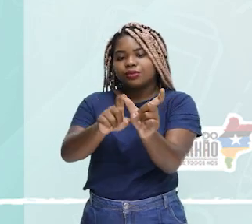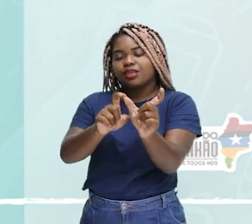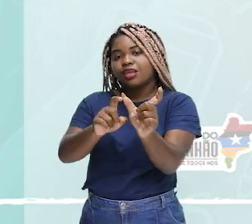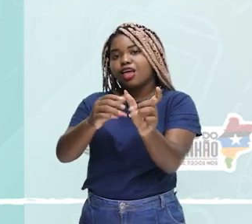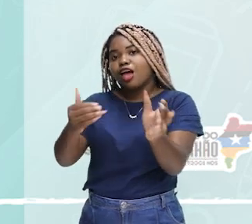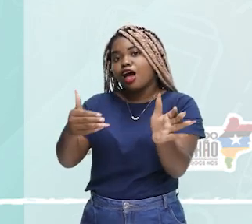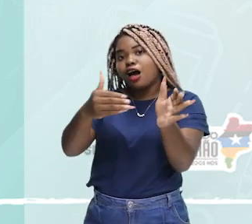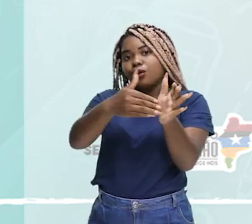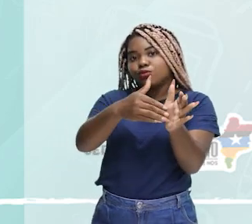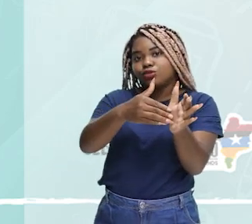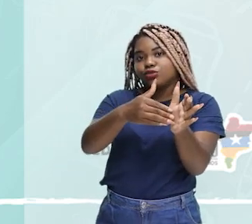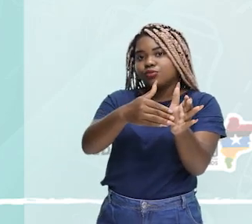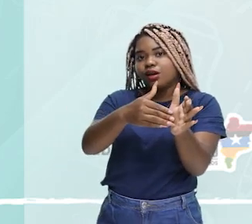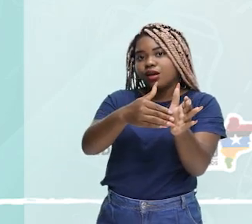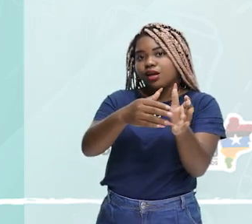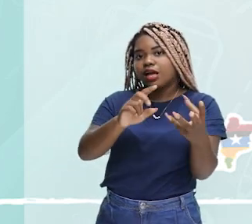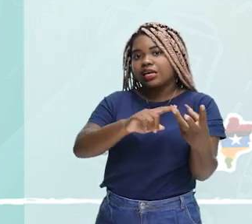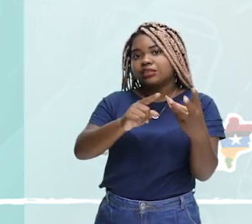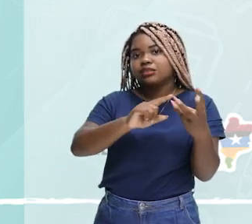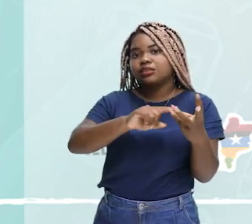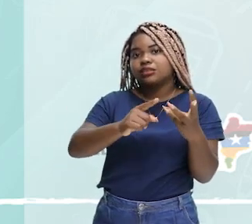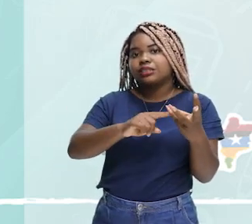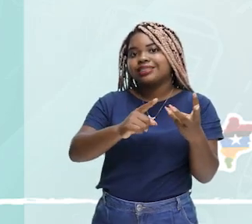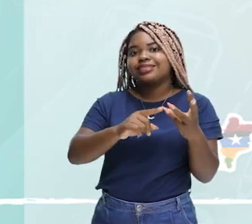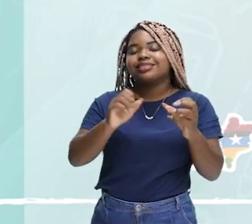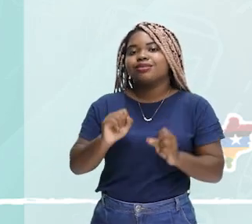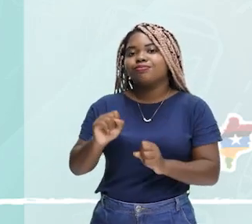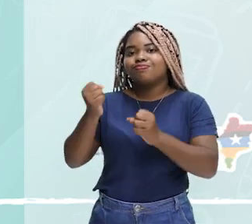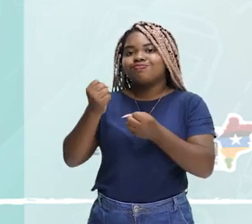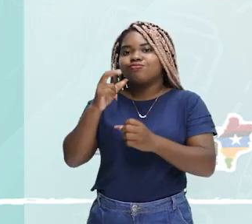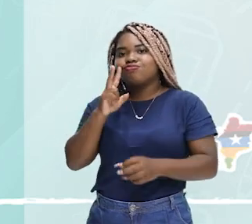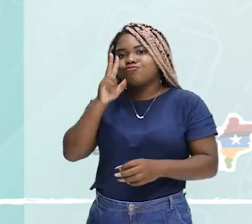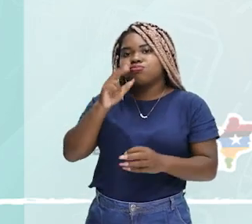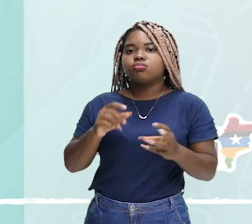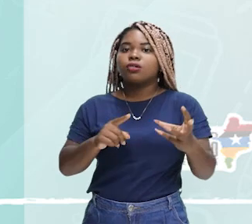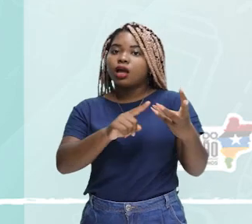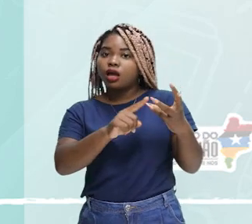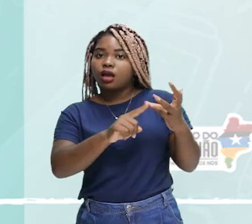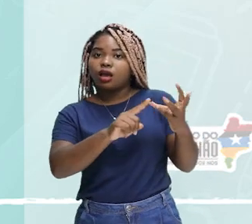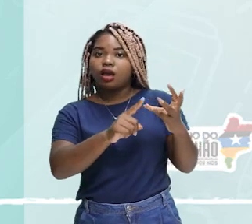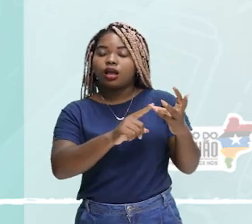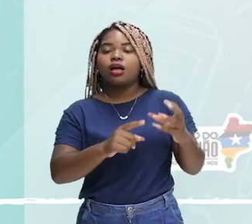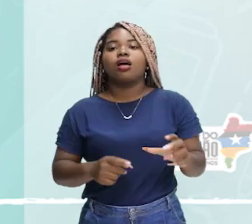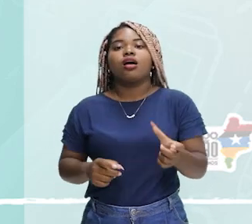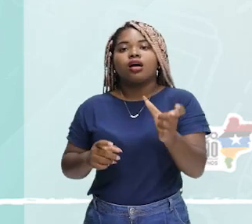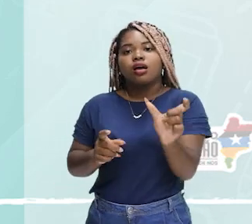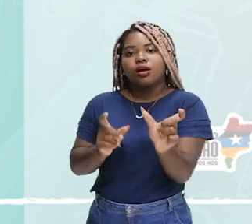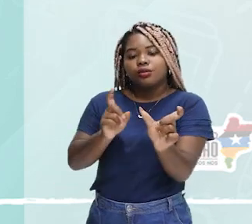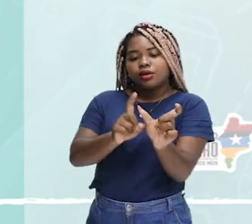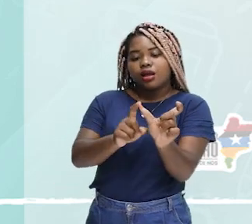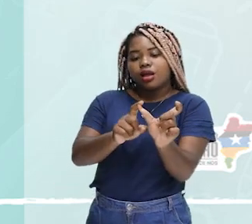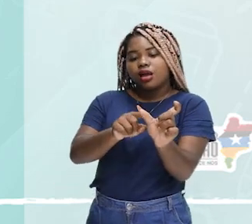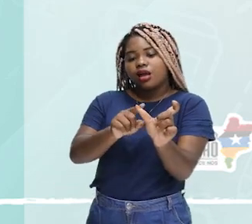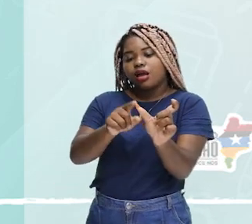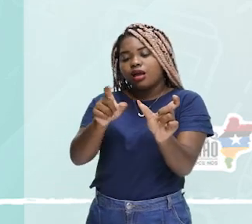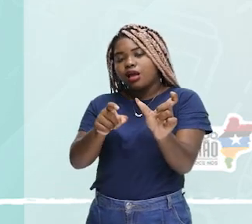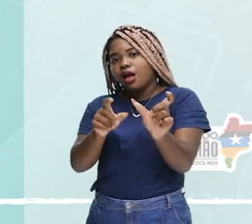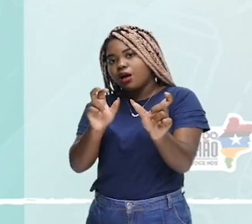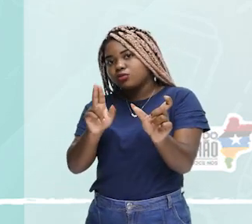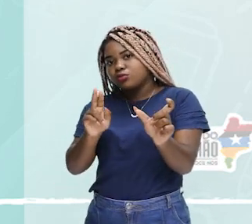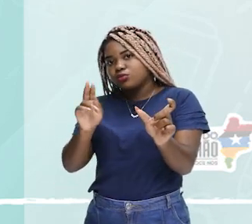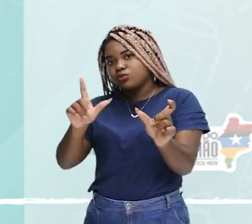sílaba tônica é a última, né? A sílaba tônica pronunciada mais forte é a última. Nas palavras oxítonas